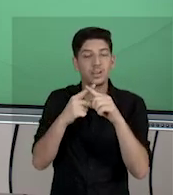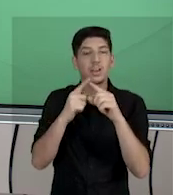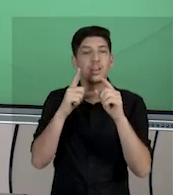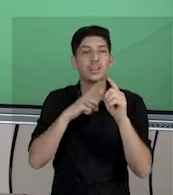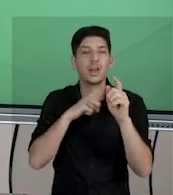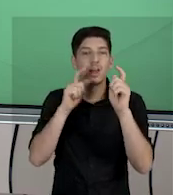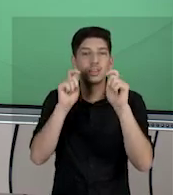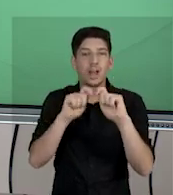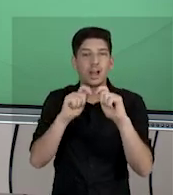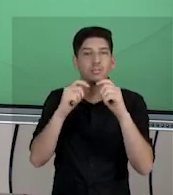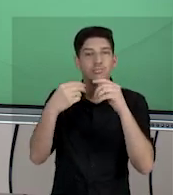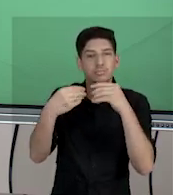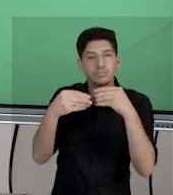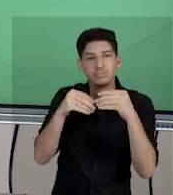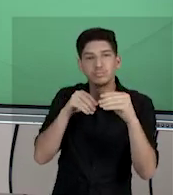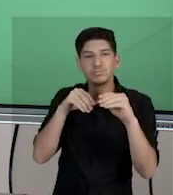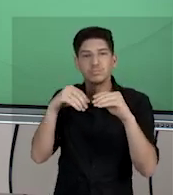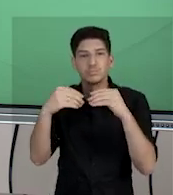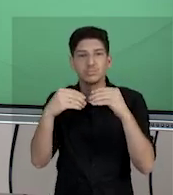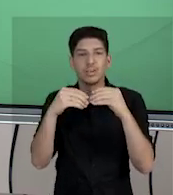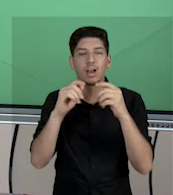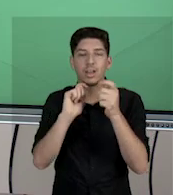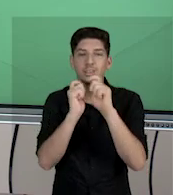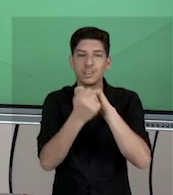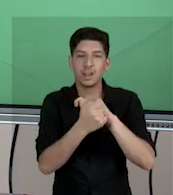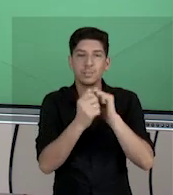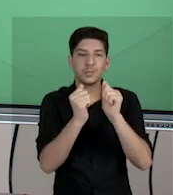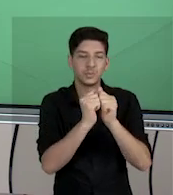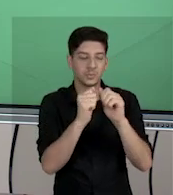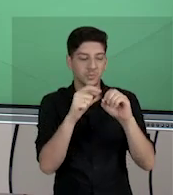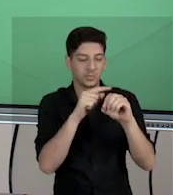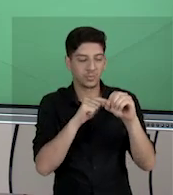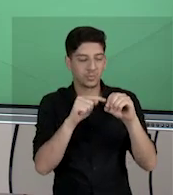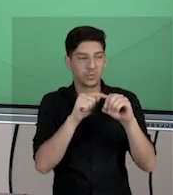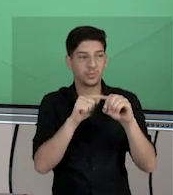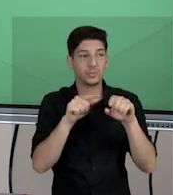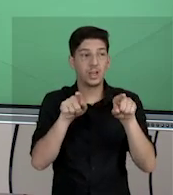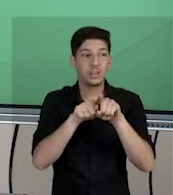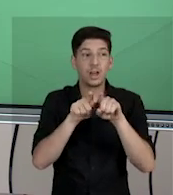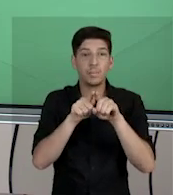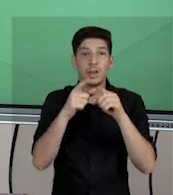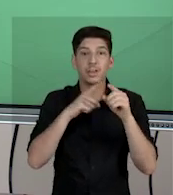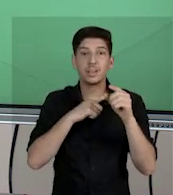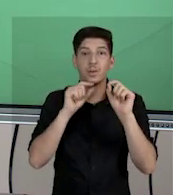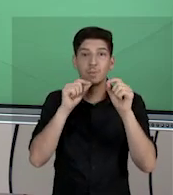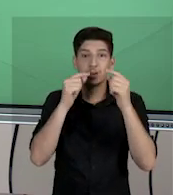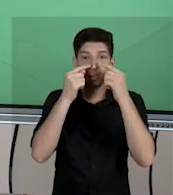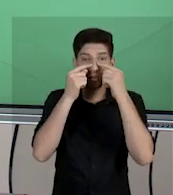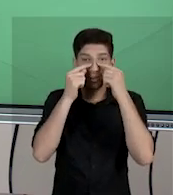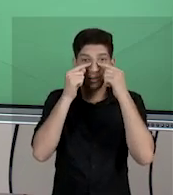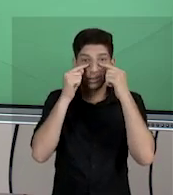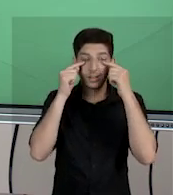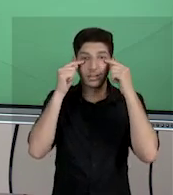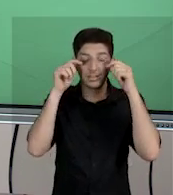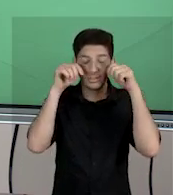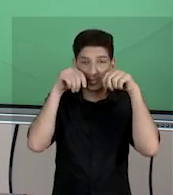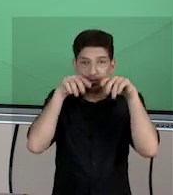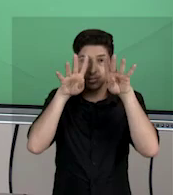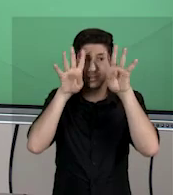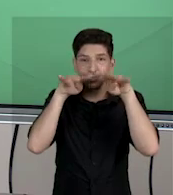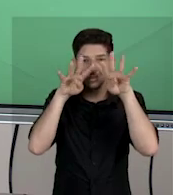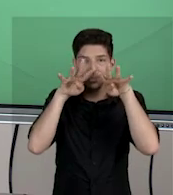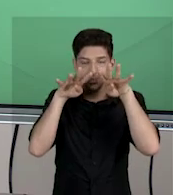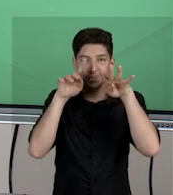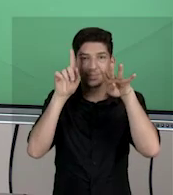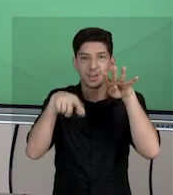na superfície do nosso globo ocular. E na bordinha da pálpebra nós temos o quê? Das duas pálpebras, os nossos cílios, que são